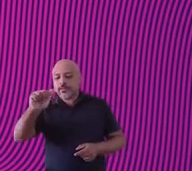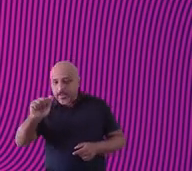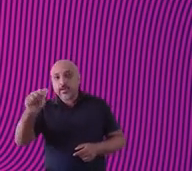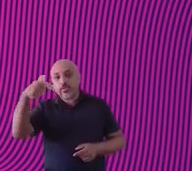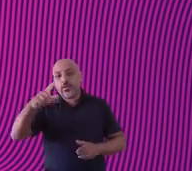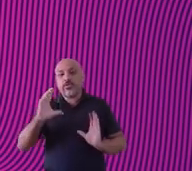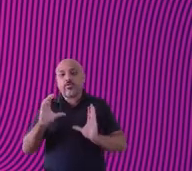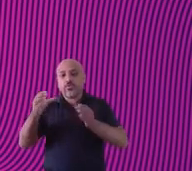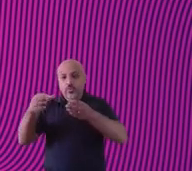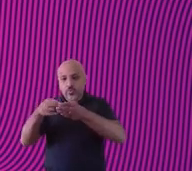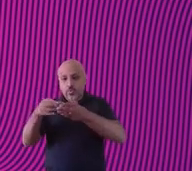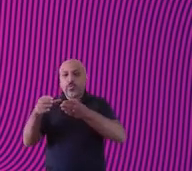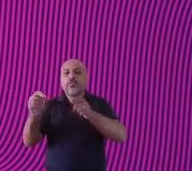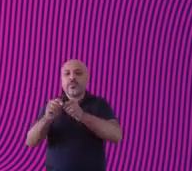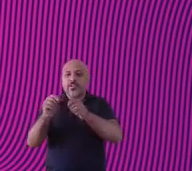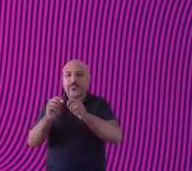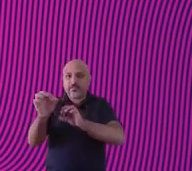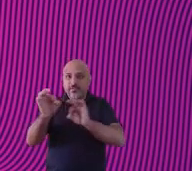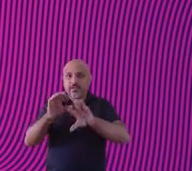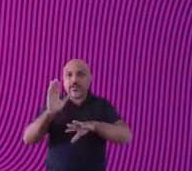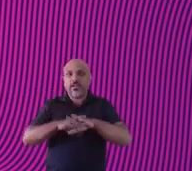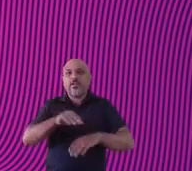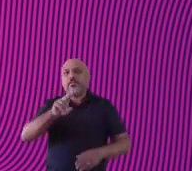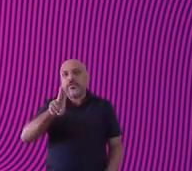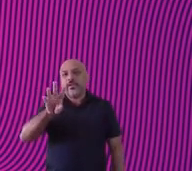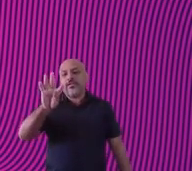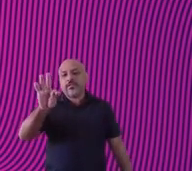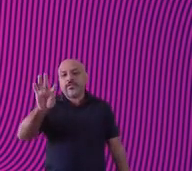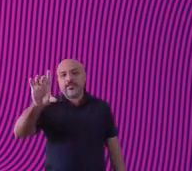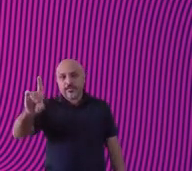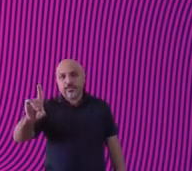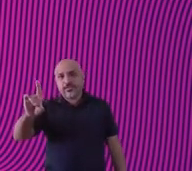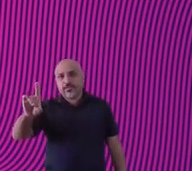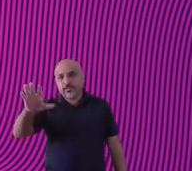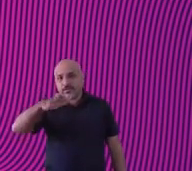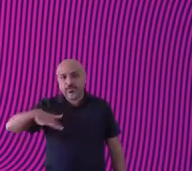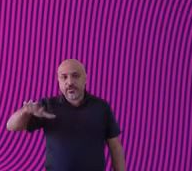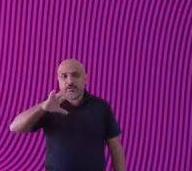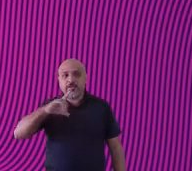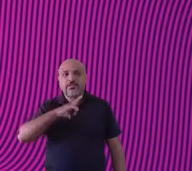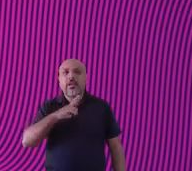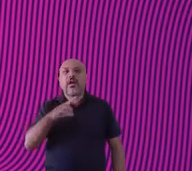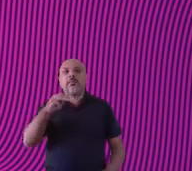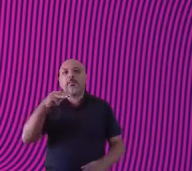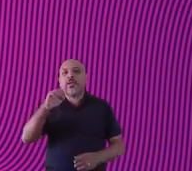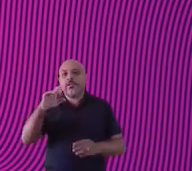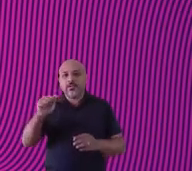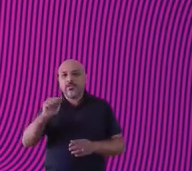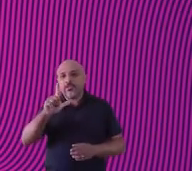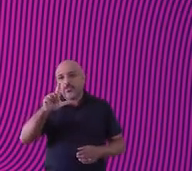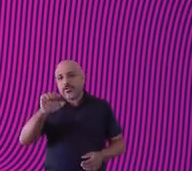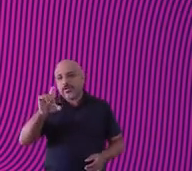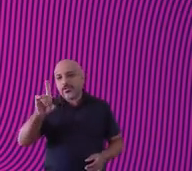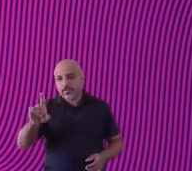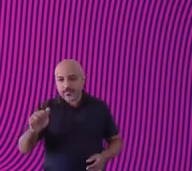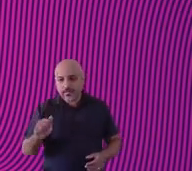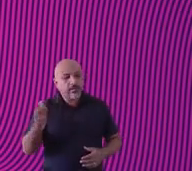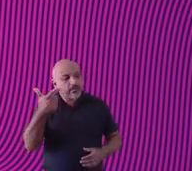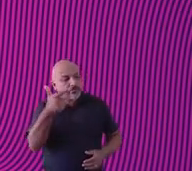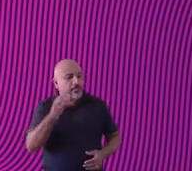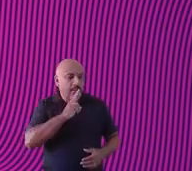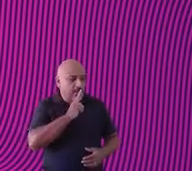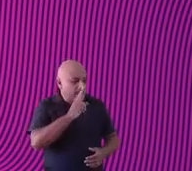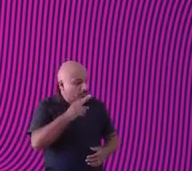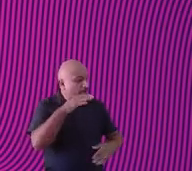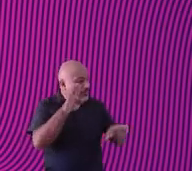está fazendo é dar arrepender Pelo Grau de evidência é da manutenção com Lena mas não tem resposta